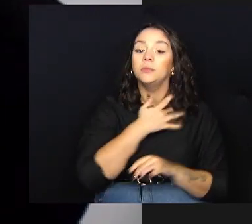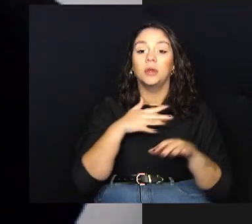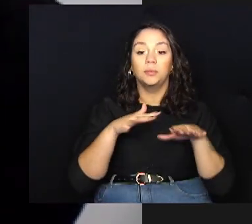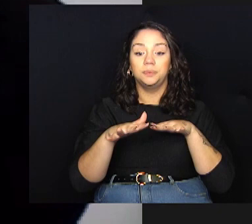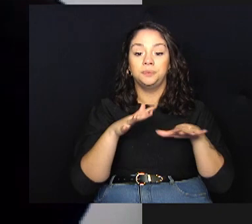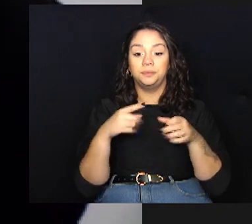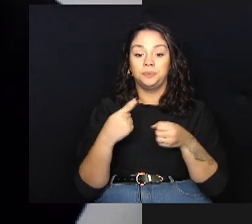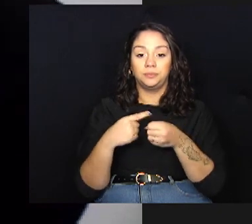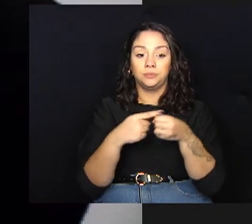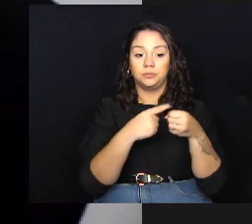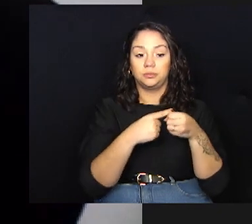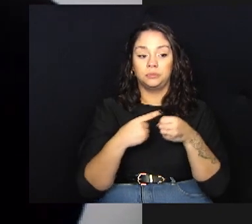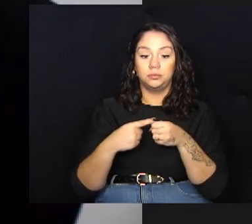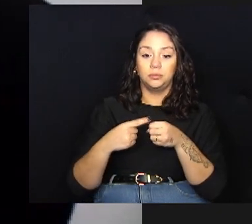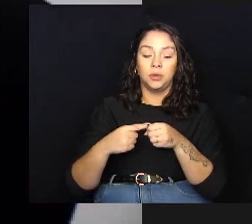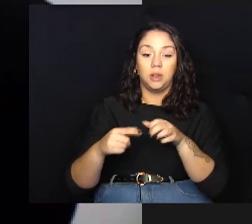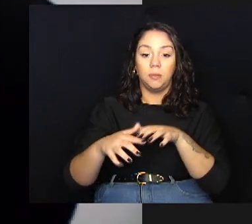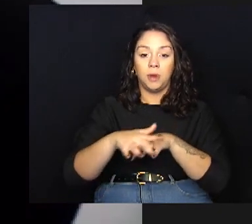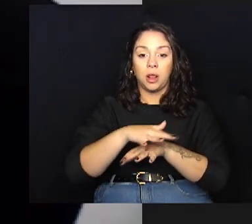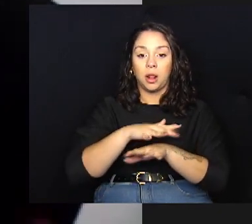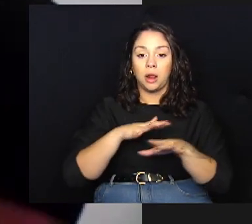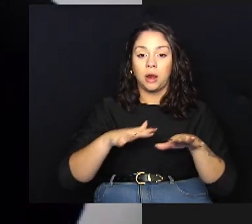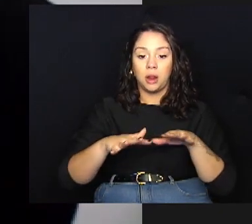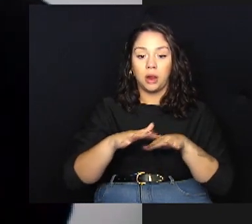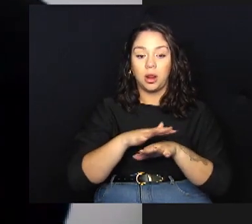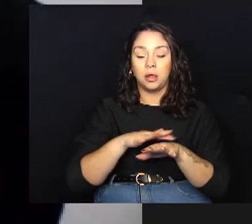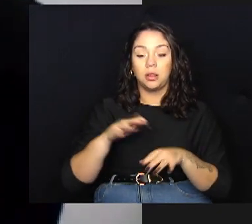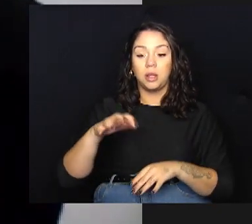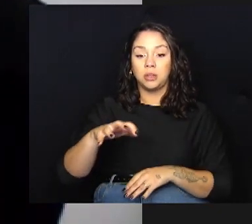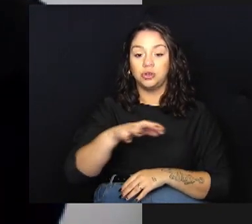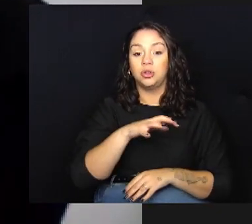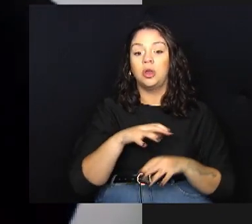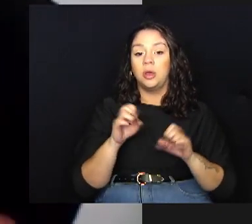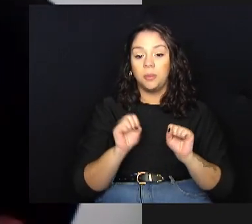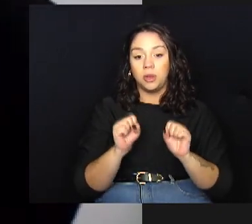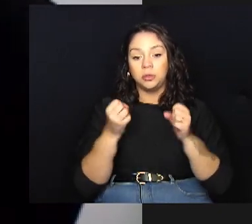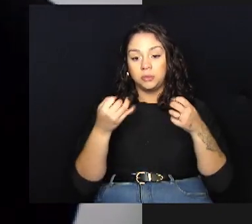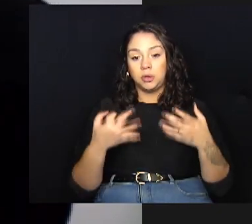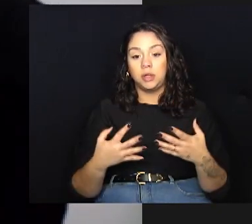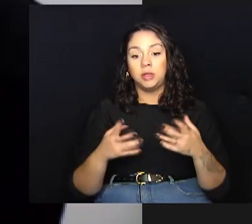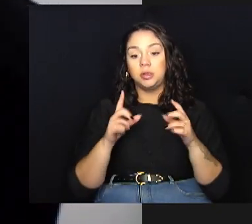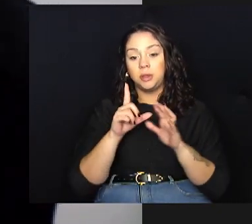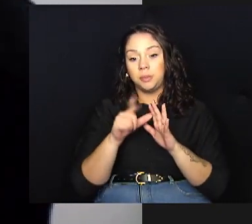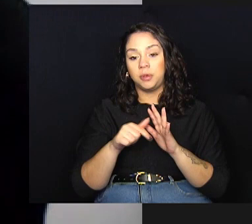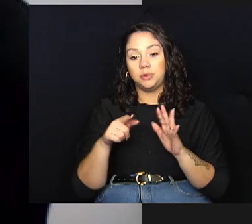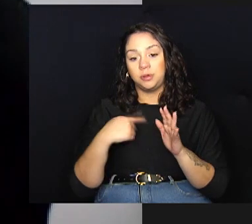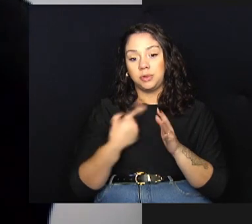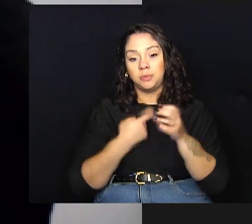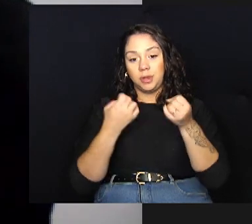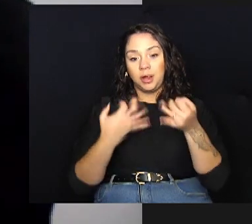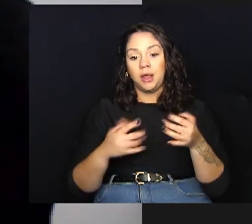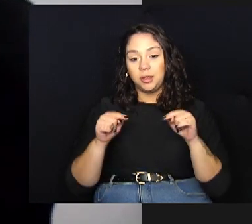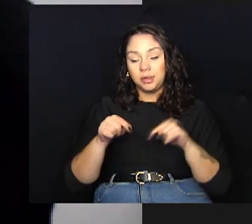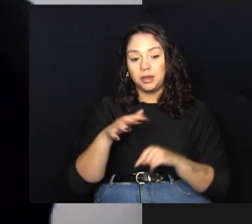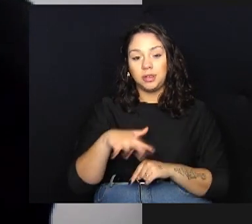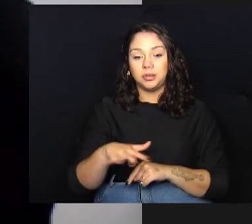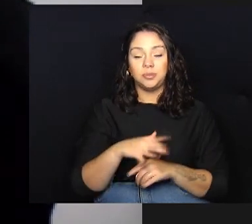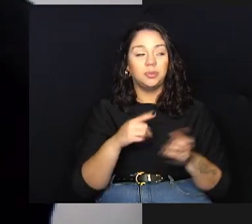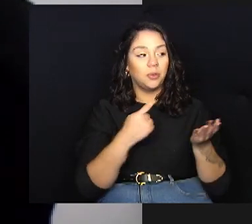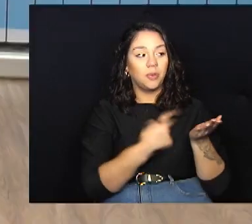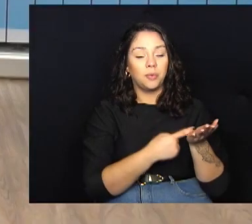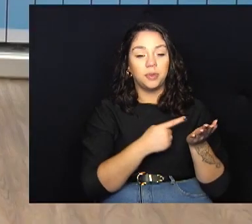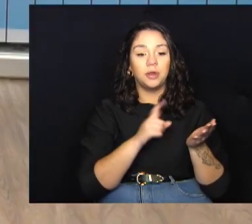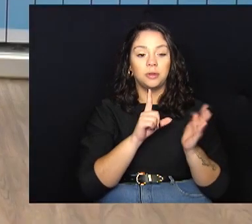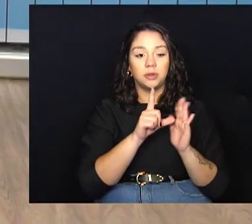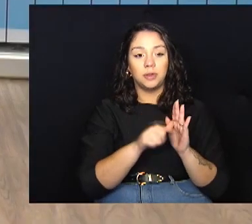municipais nas dinâmicas regionais a gente pode comentar um pouco mais quando a gente for falar da nossa região combinado A gente fala